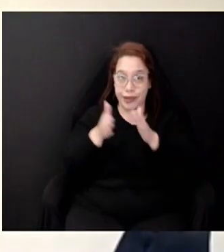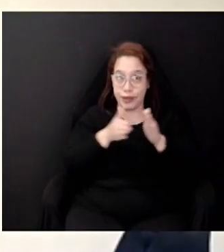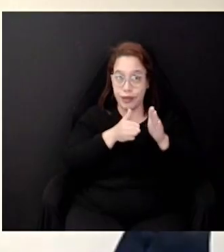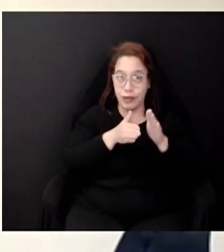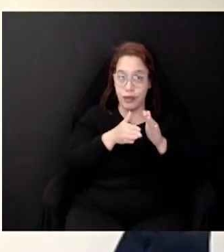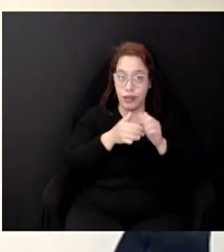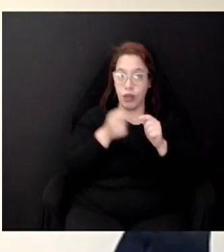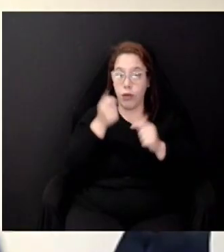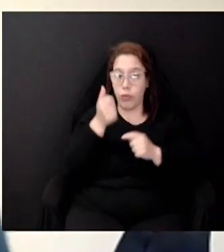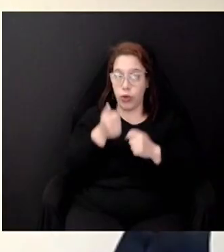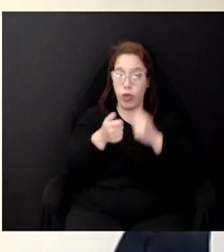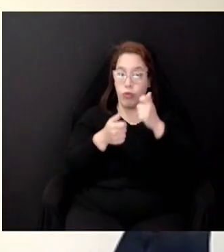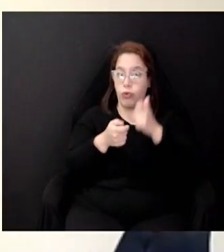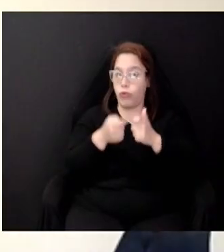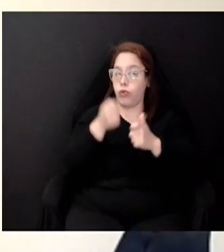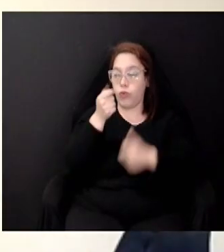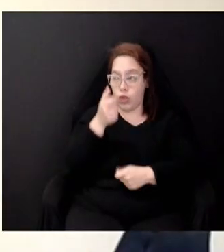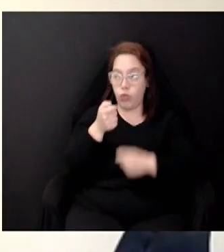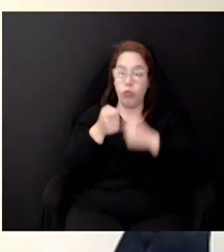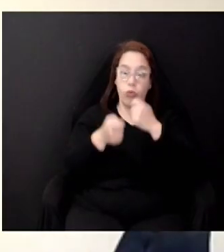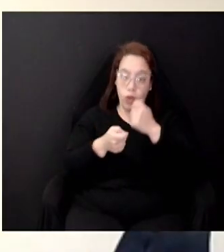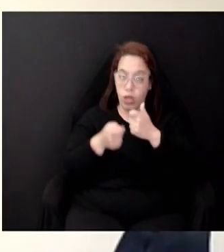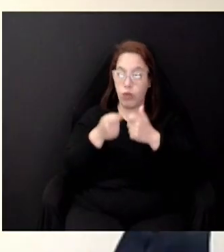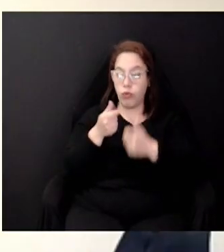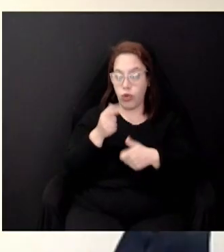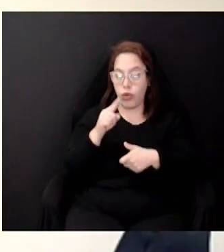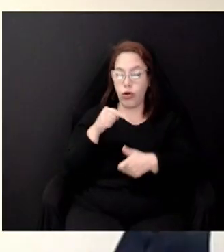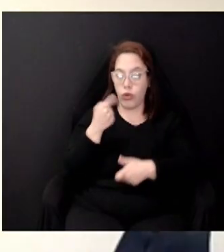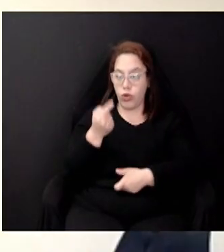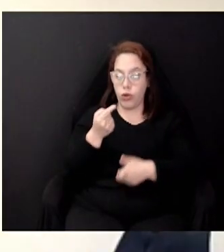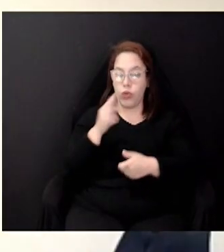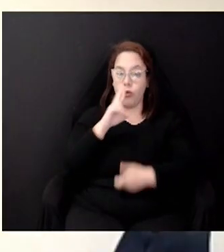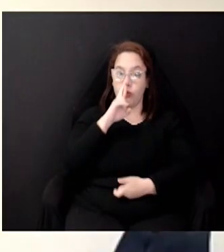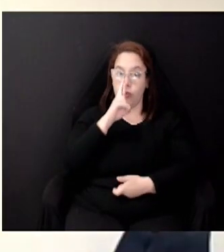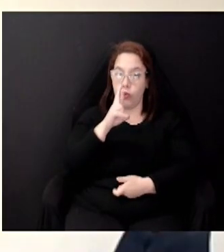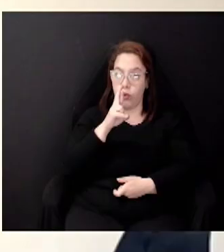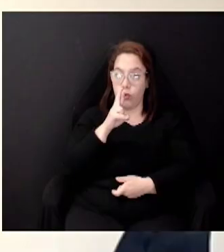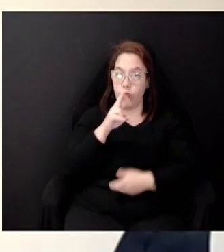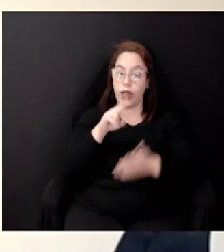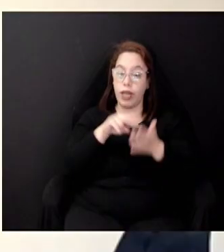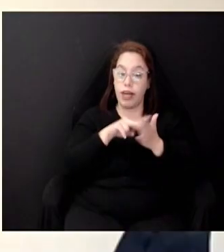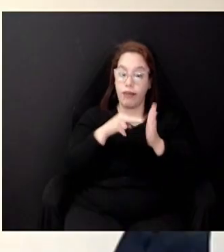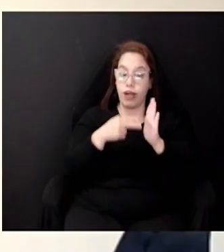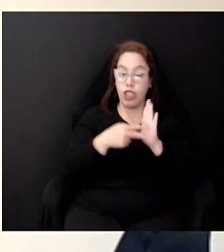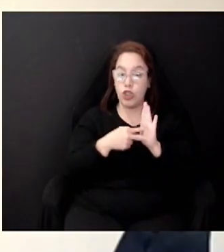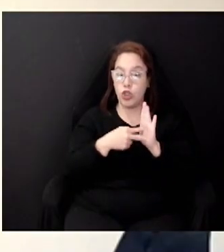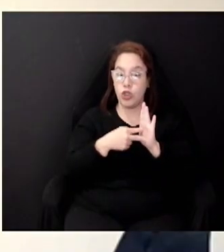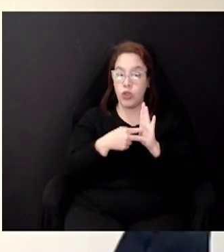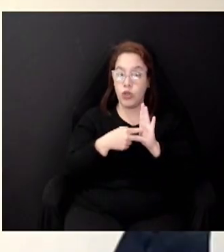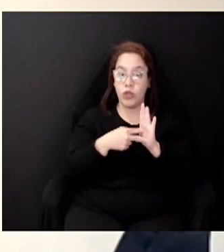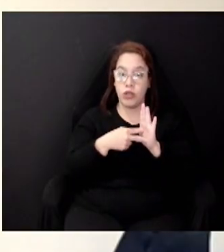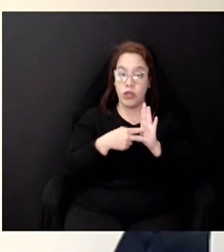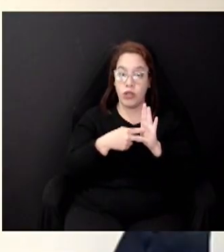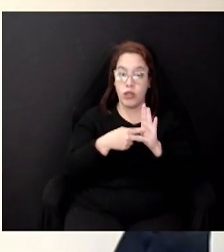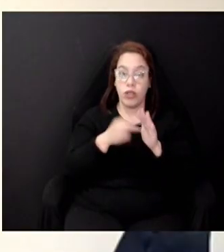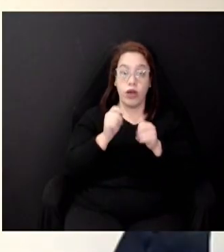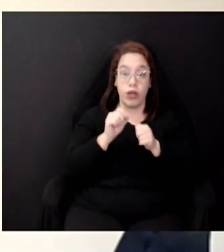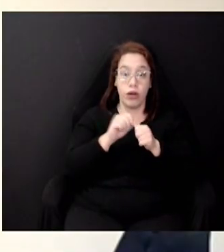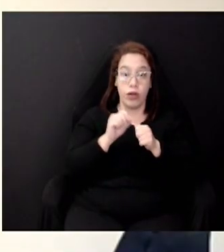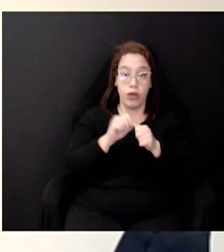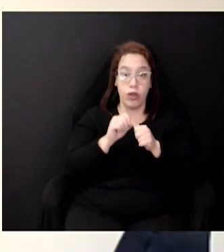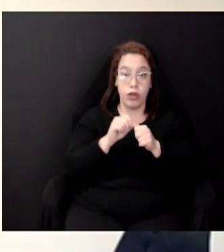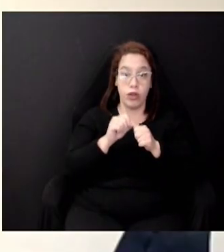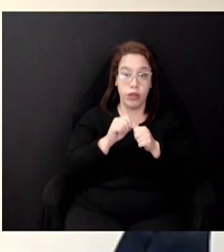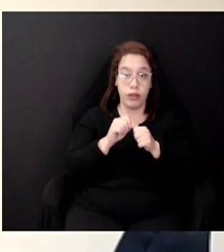fazendo, né? Depois, o resultado é significativo. E ao mesmo tempo que ele vai fazendo essas técnicas, ele